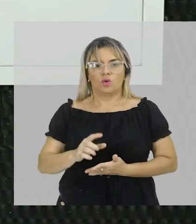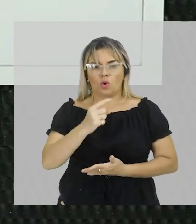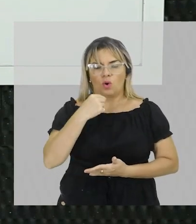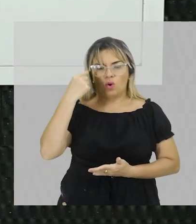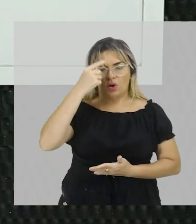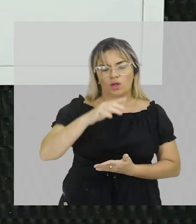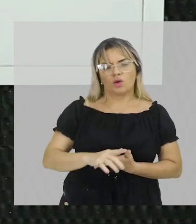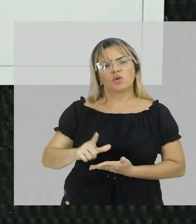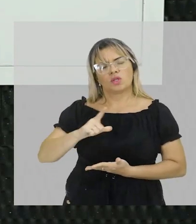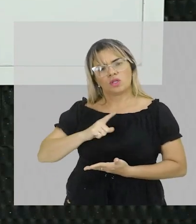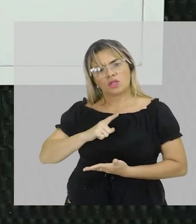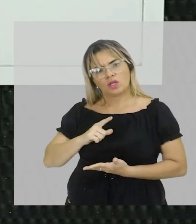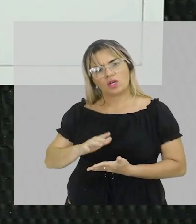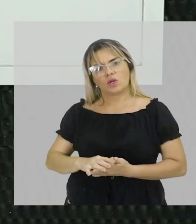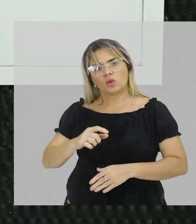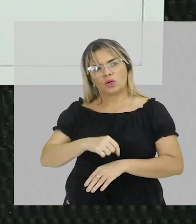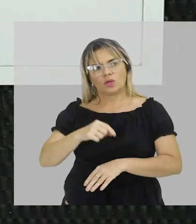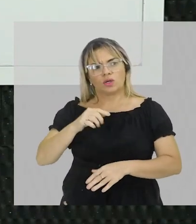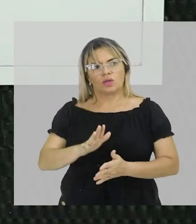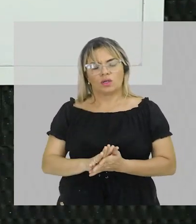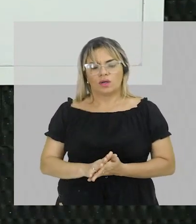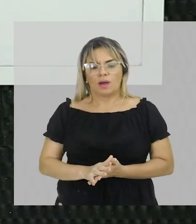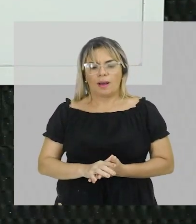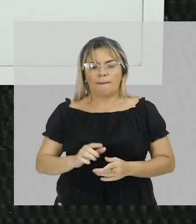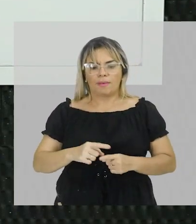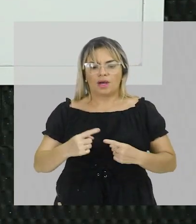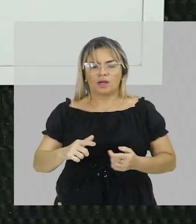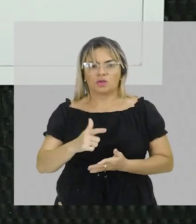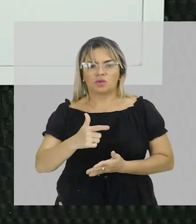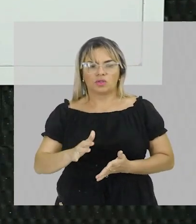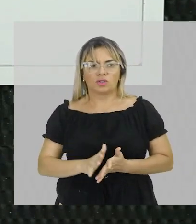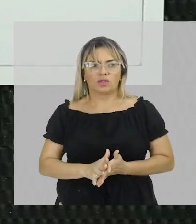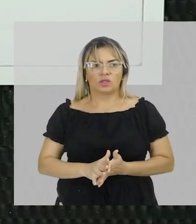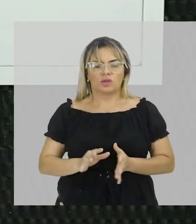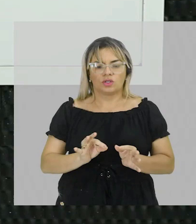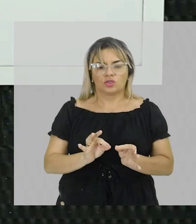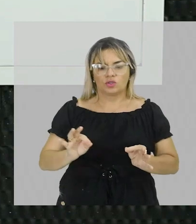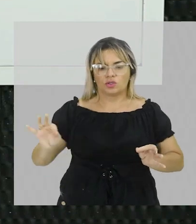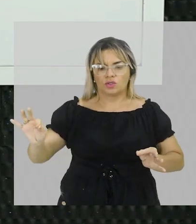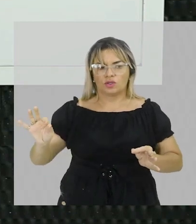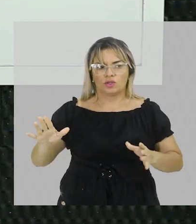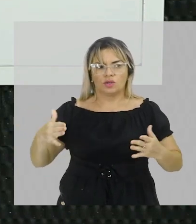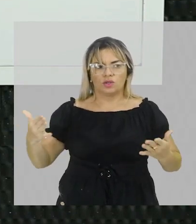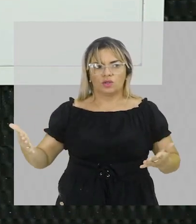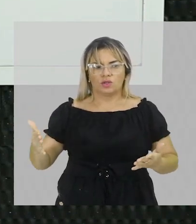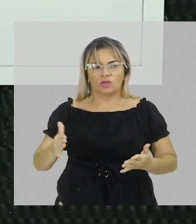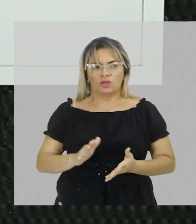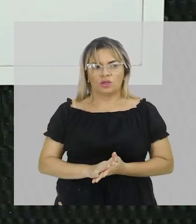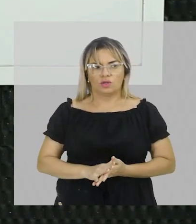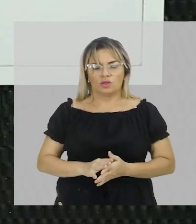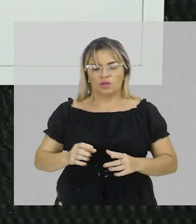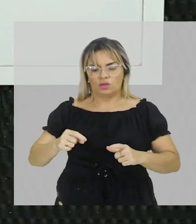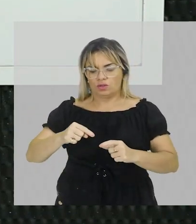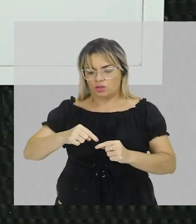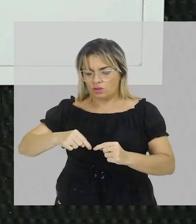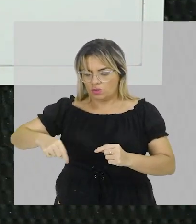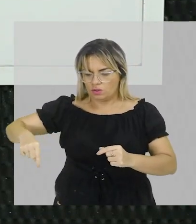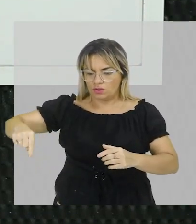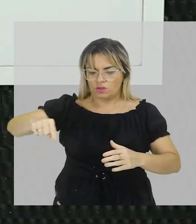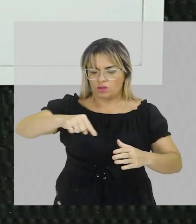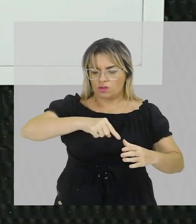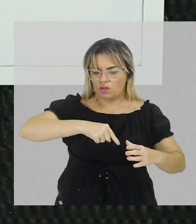no caso, as distâncias. Cada distância de cada torre vai ser o quê? Vai ser justamente o comprimento